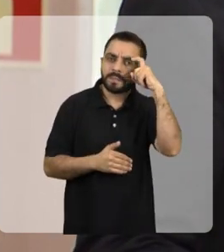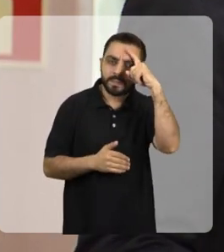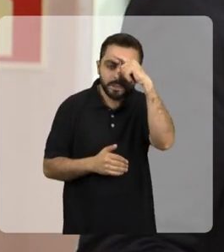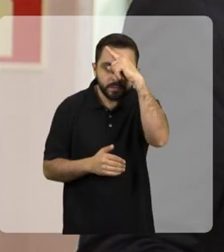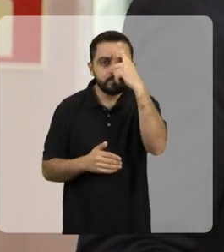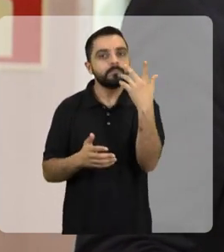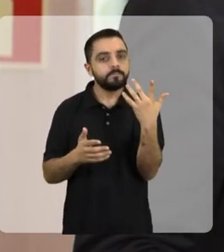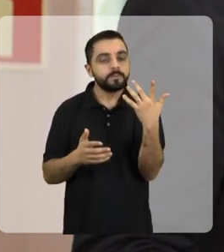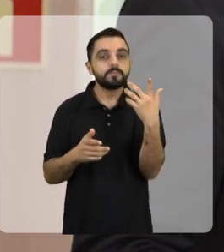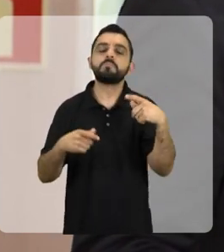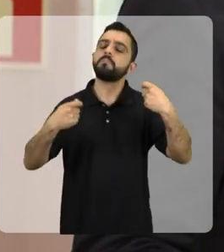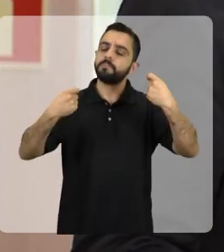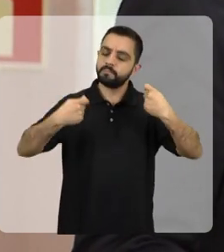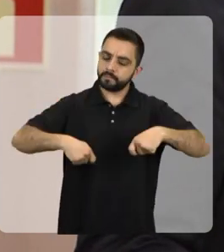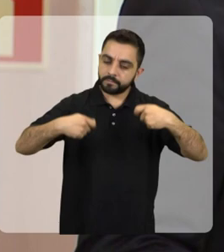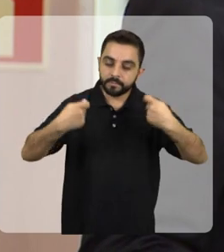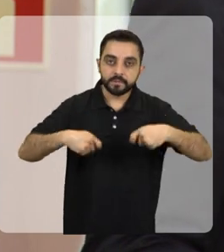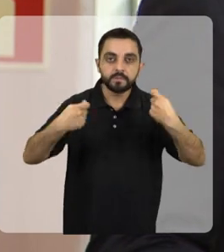passamos,